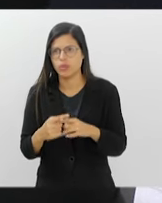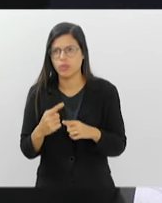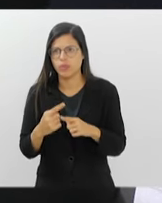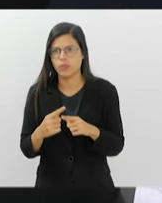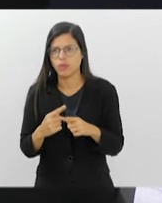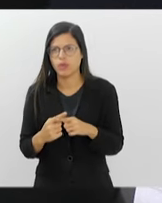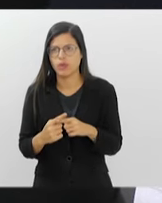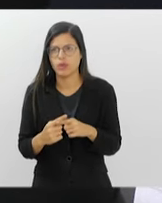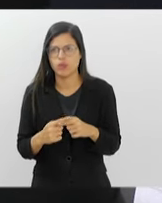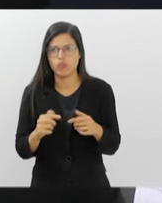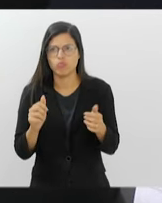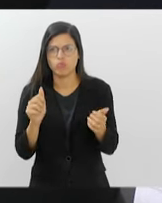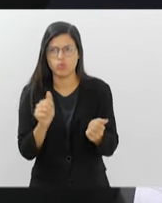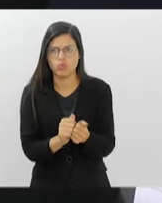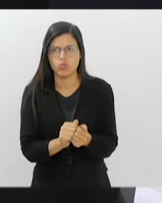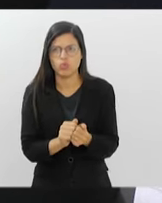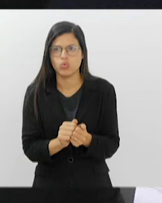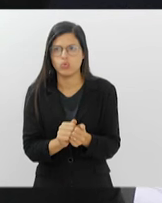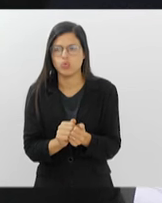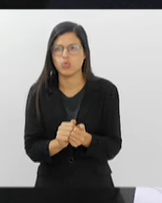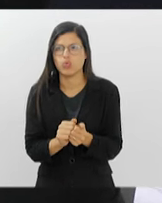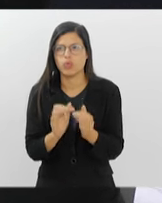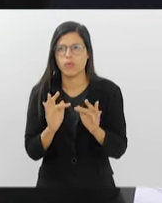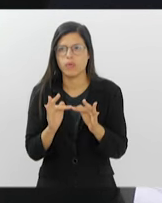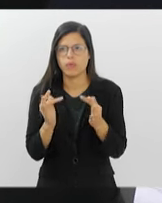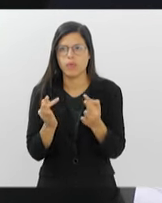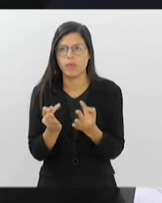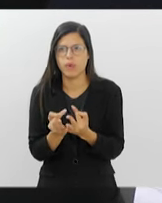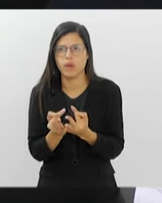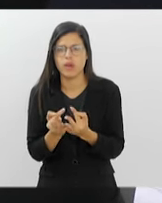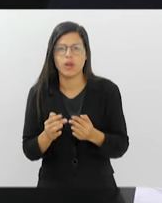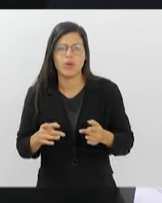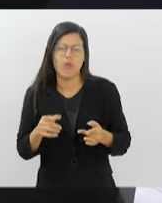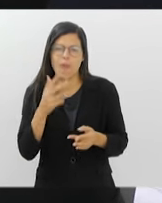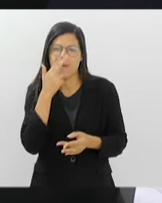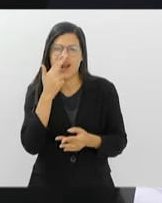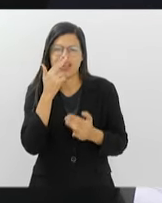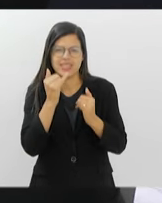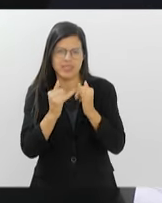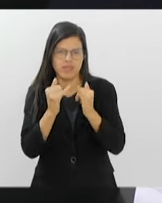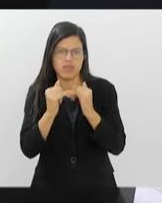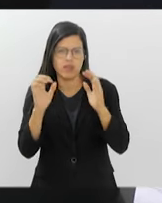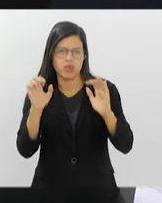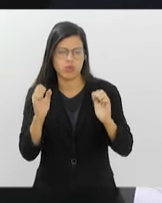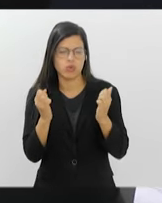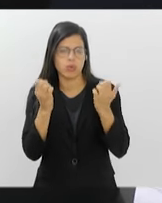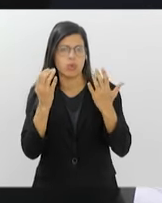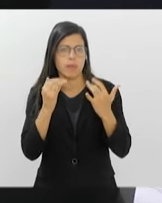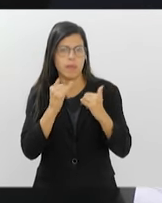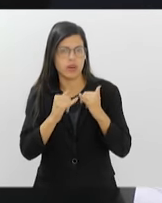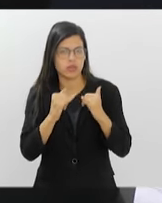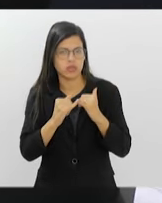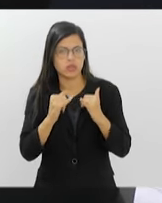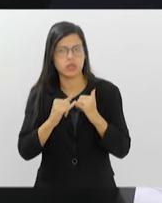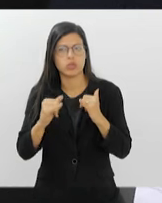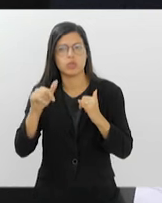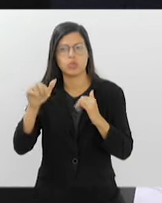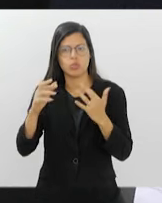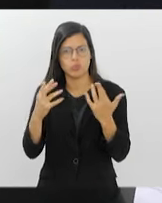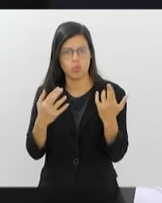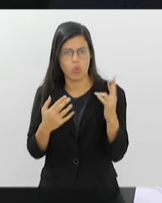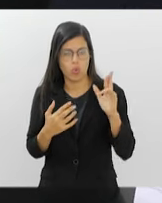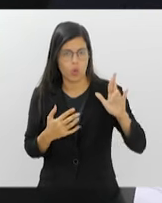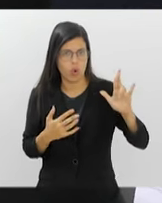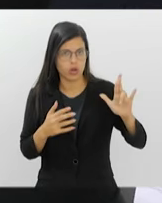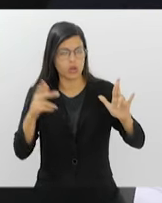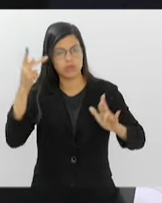família com no primo do roen rio lá em São Paulo chamado detal mesmo os organizadores havia lá no último